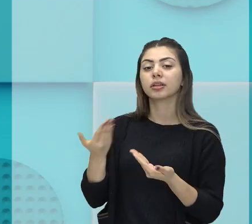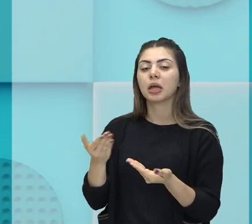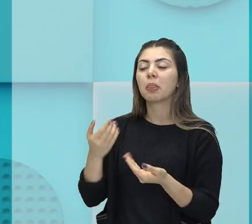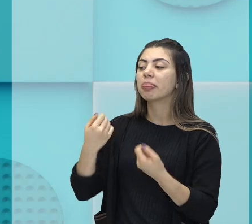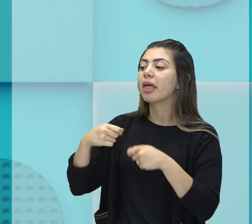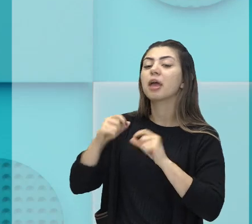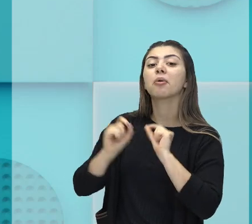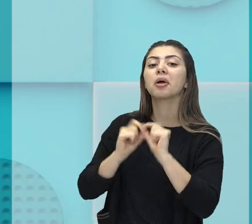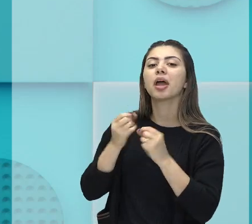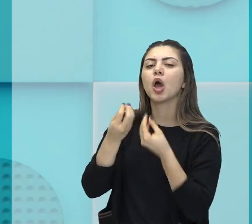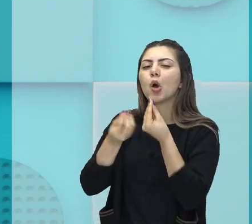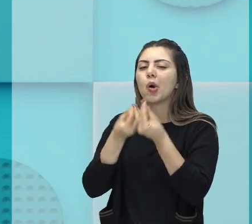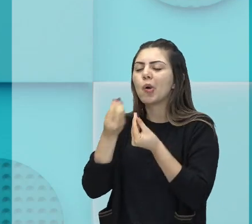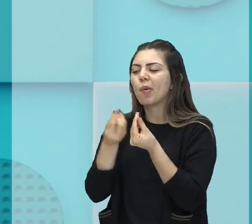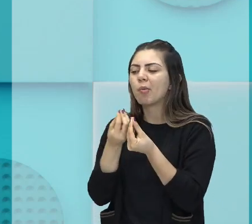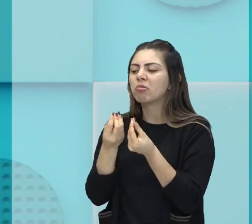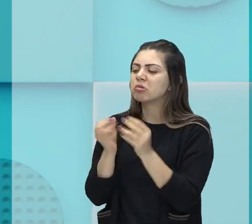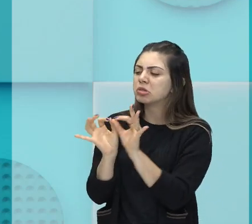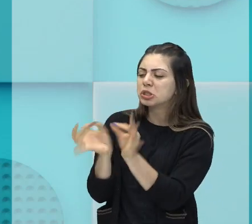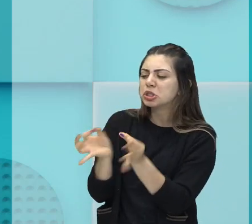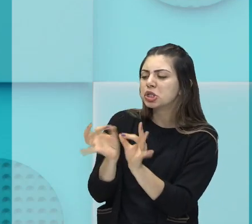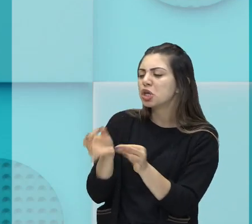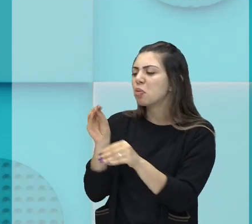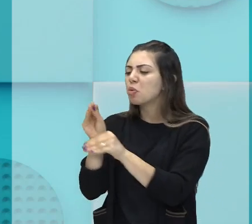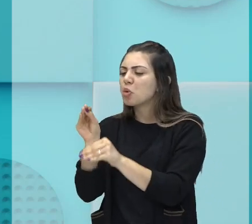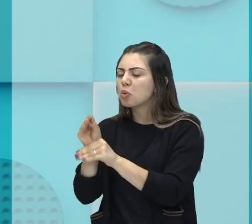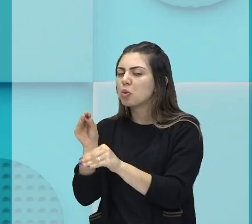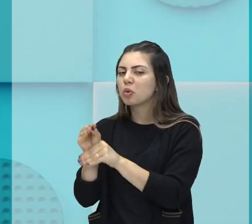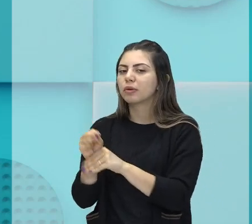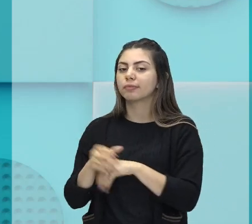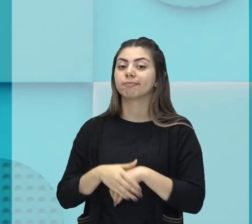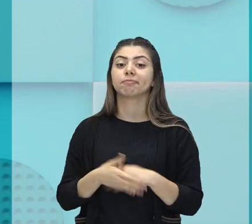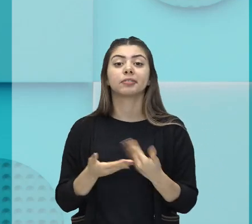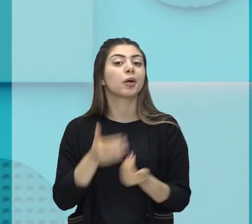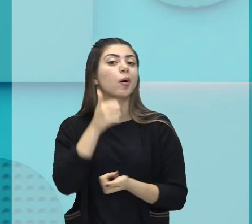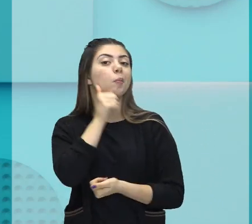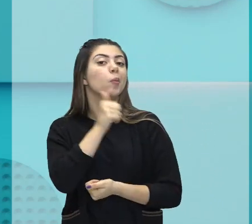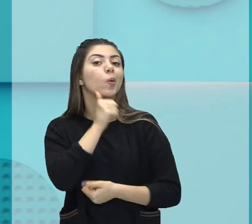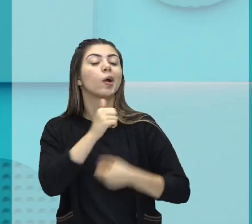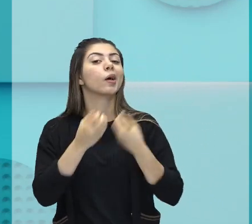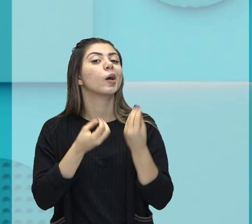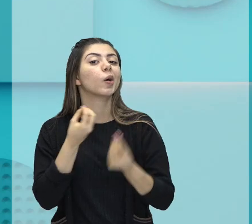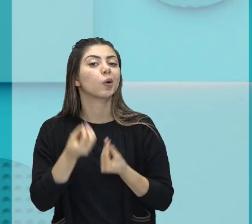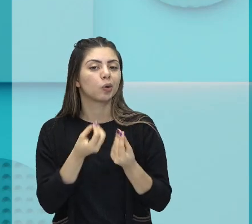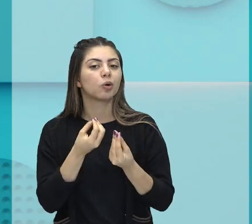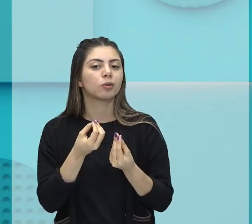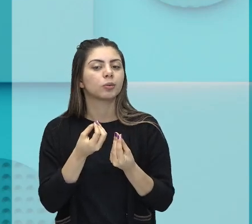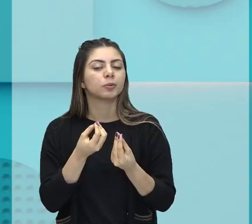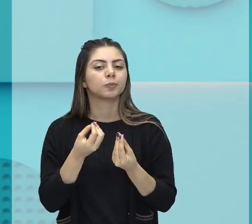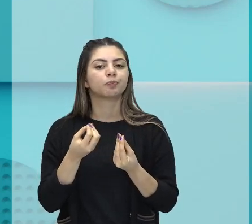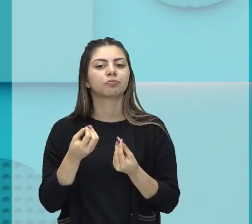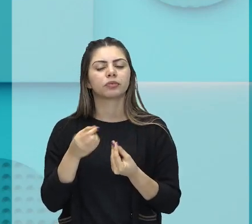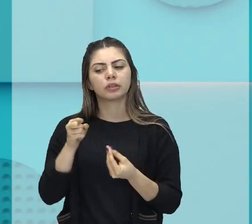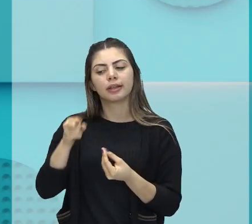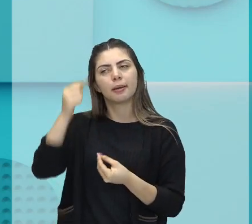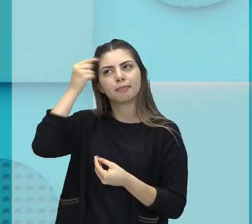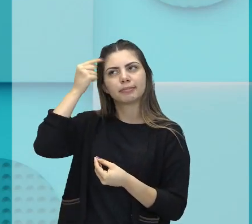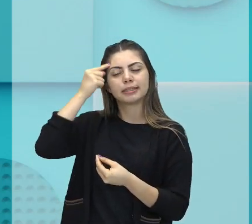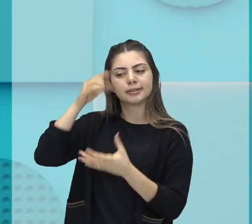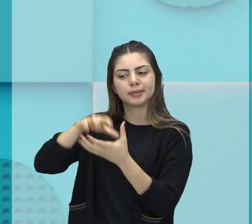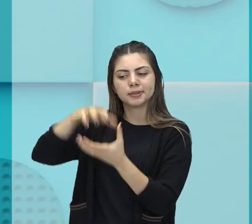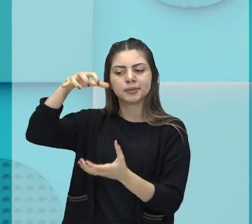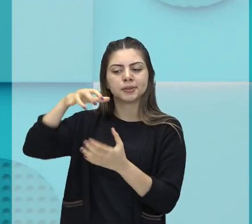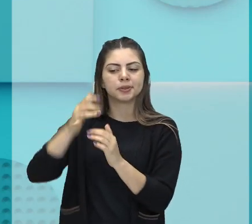ser tratada de forma mais simples. A mulher ainda, confiante nos ovos de